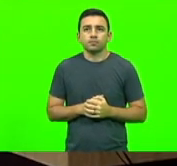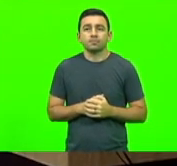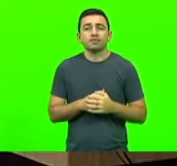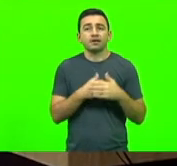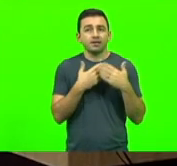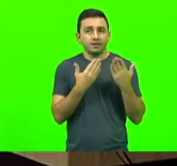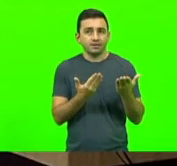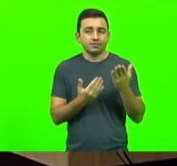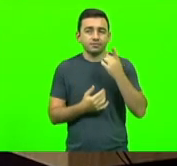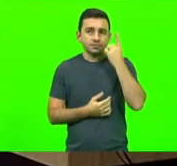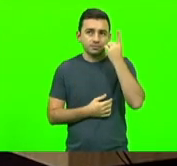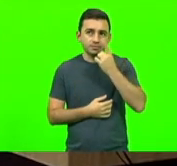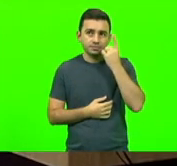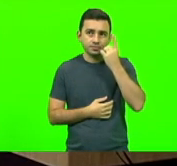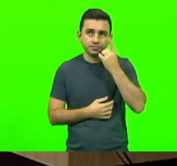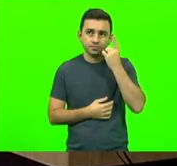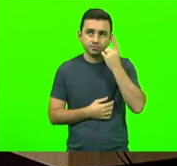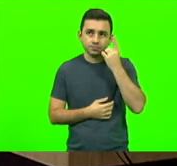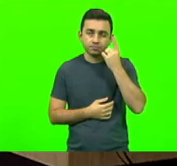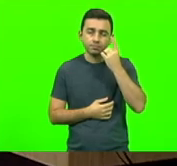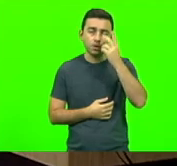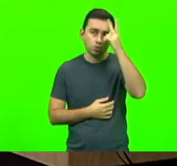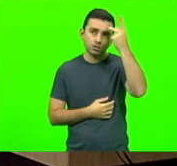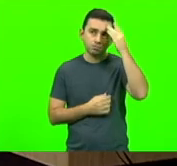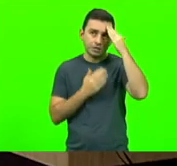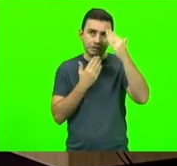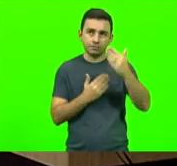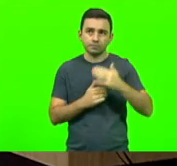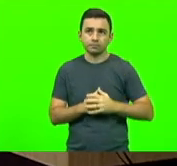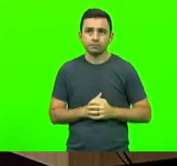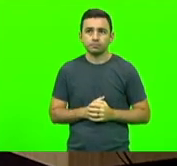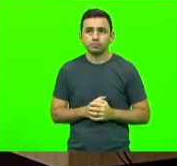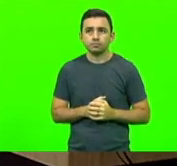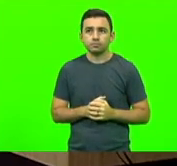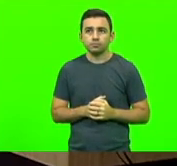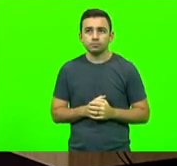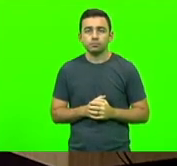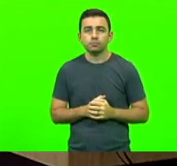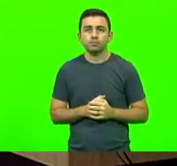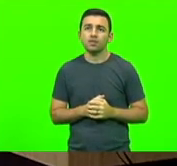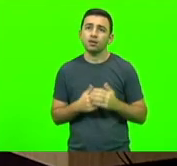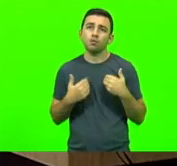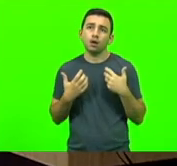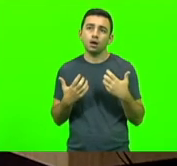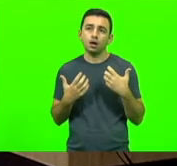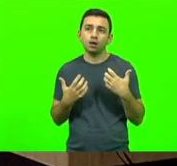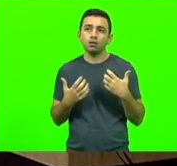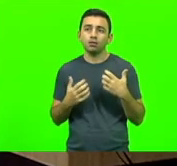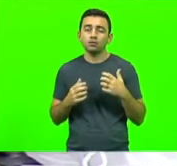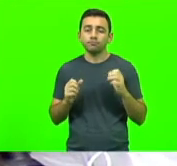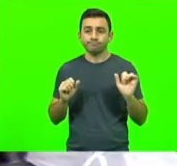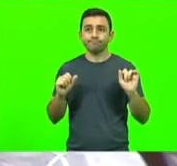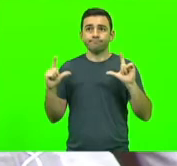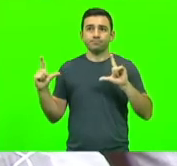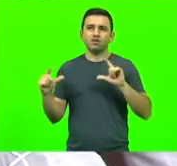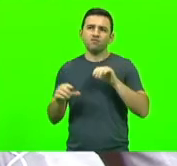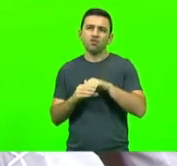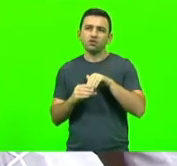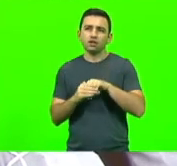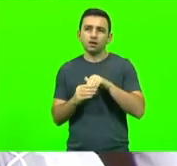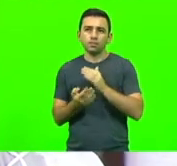deputada. Deputada Paulinha. Senhor presidente, queria ver a possibilidade de ter a abertura do painel para a gente já ir votando